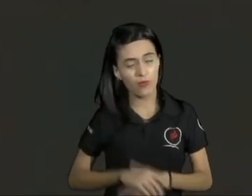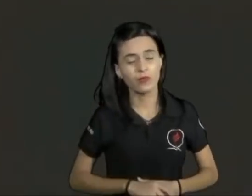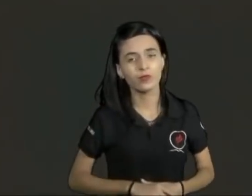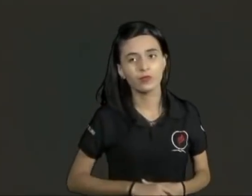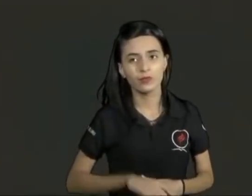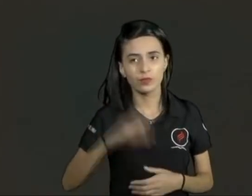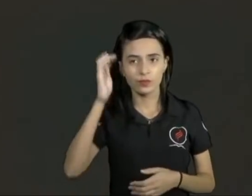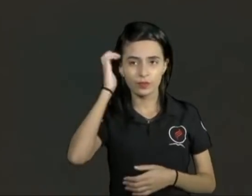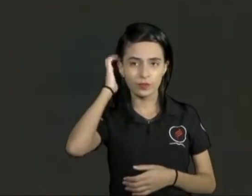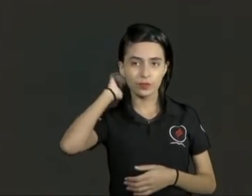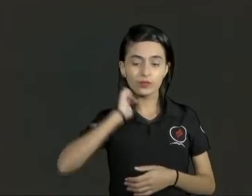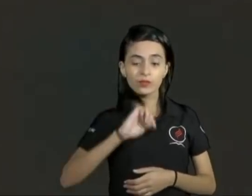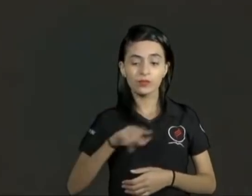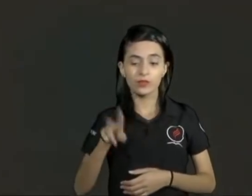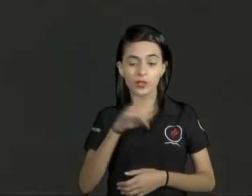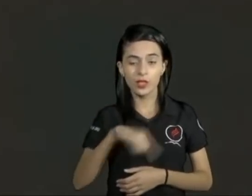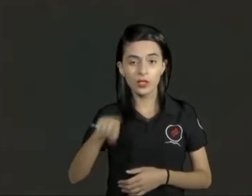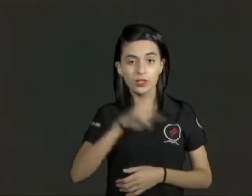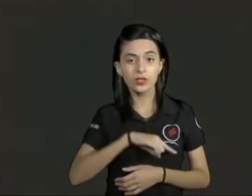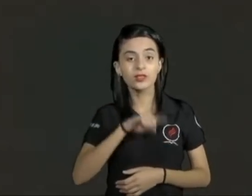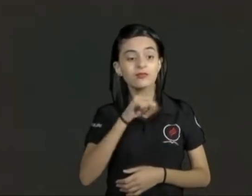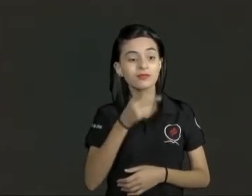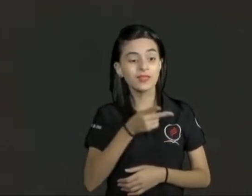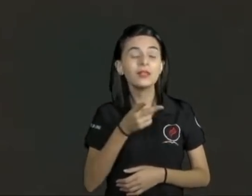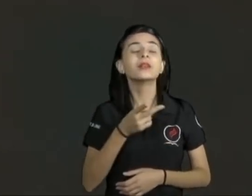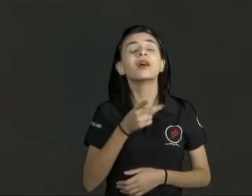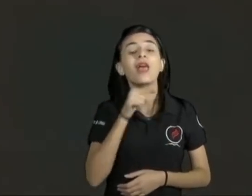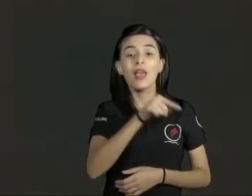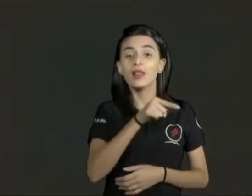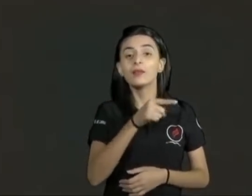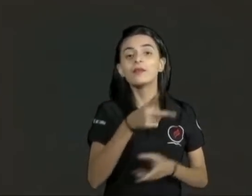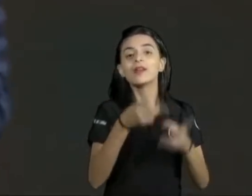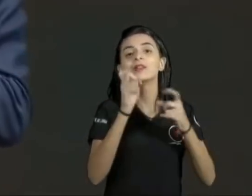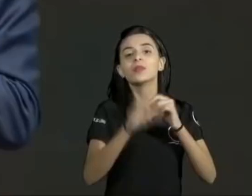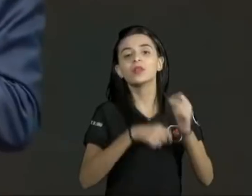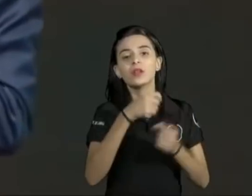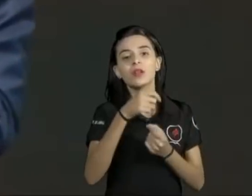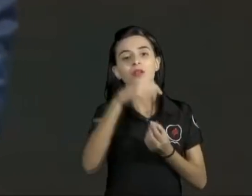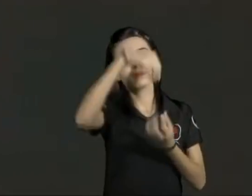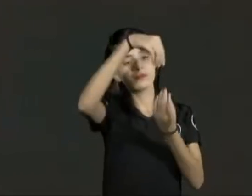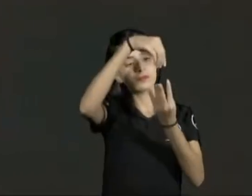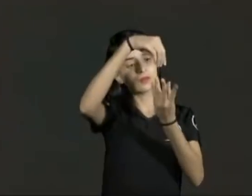é isso elas que percebem que a sua lâmpada está se apagando